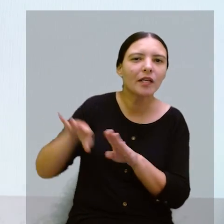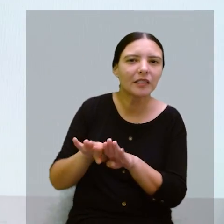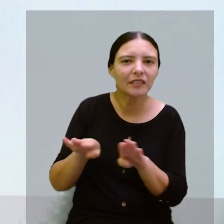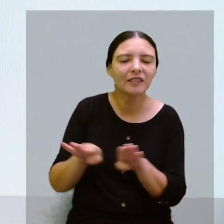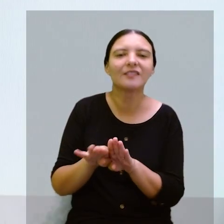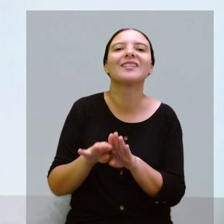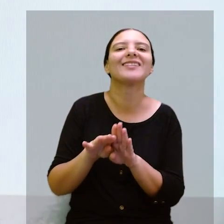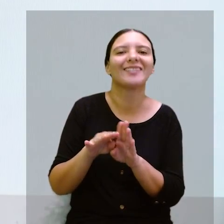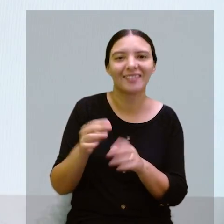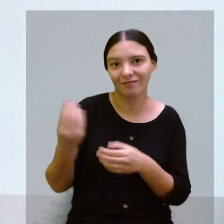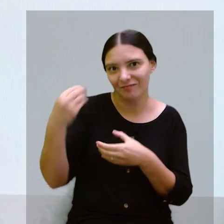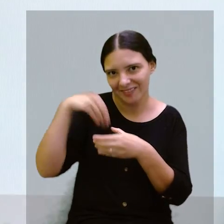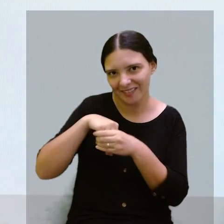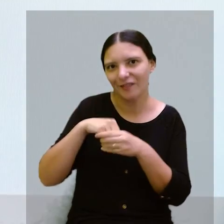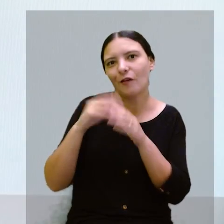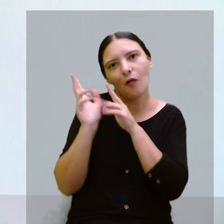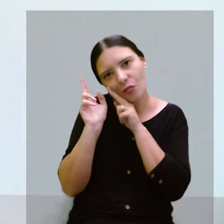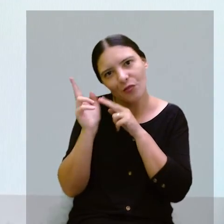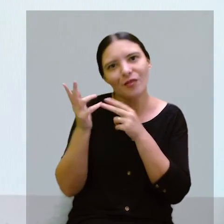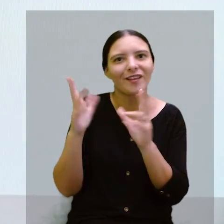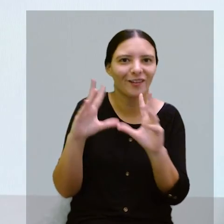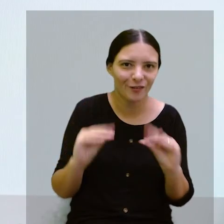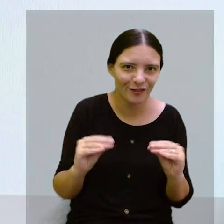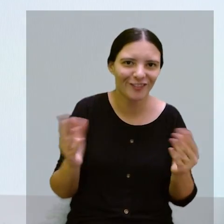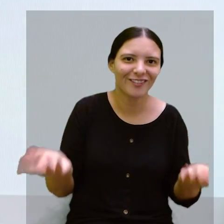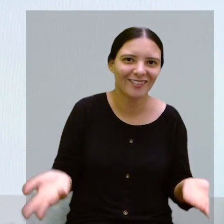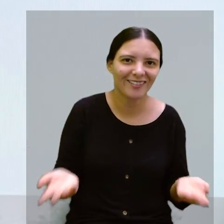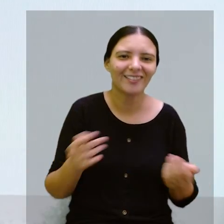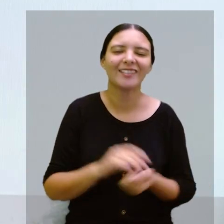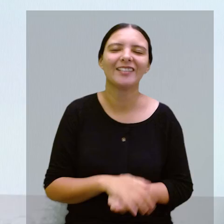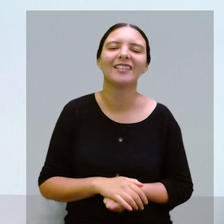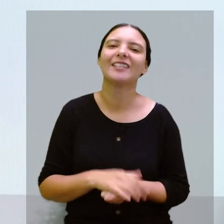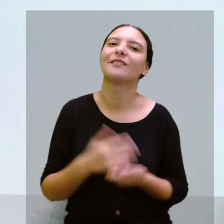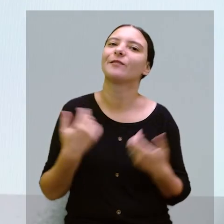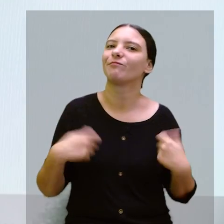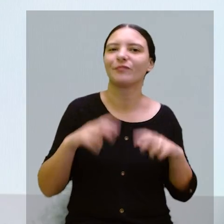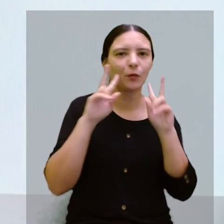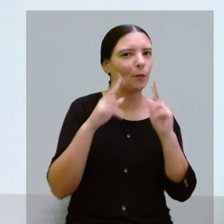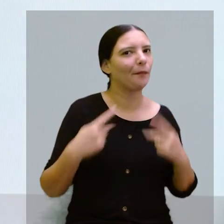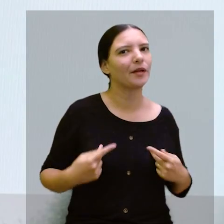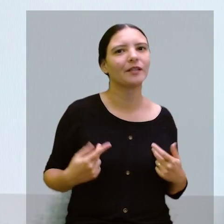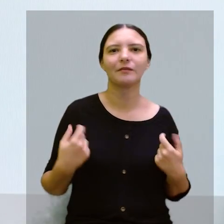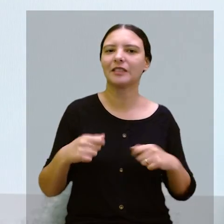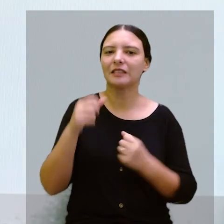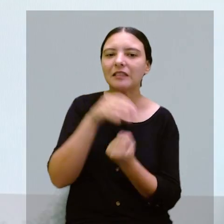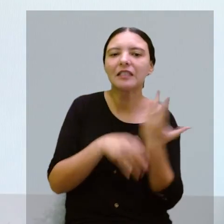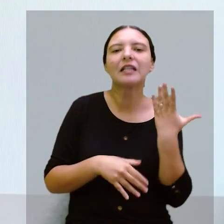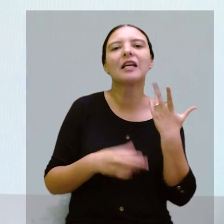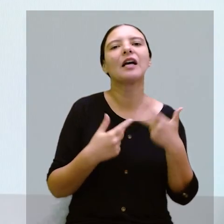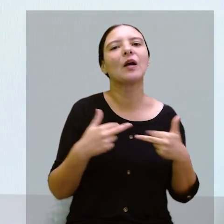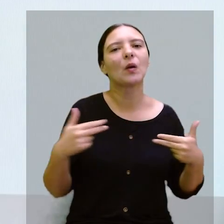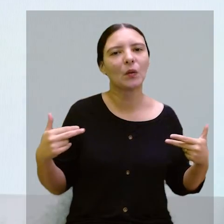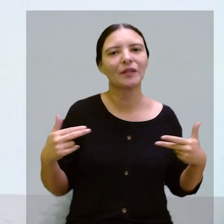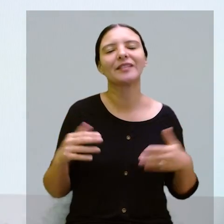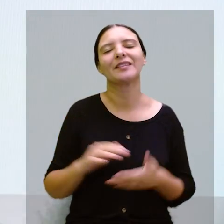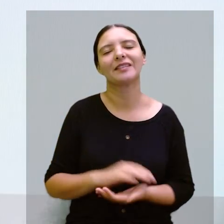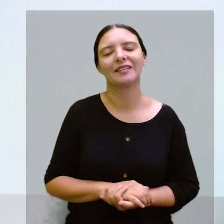ficcional do sonho na sua cabeça à noite. Não é? Então, é uma necessidade humana, em alguma medida, criar essas ficções.